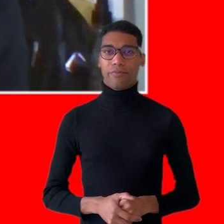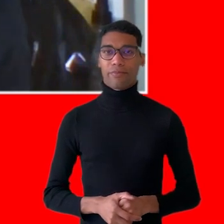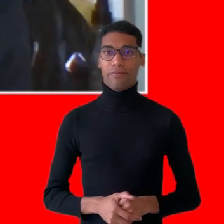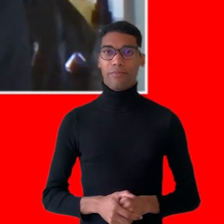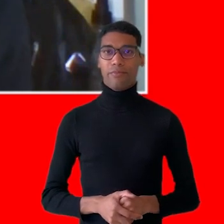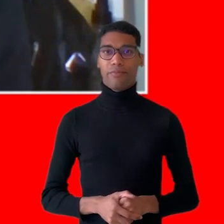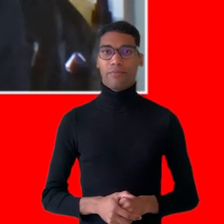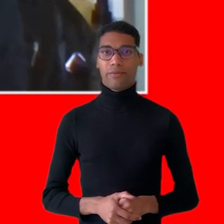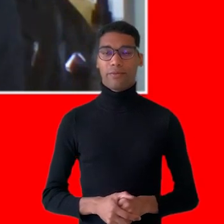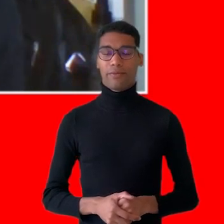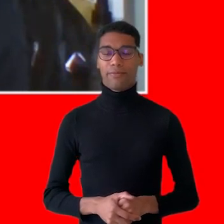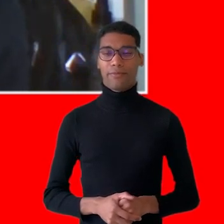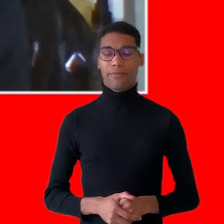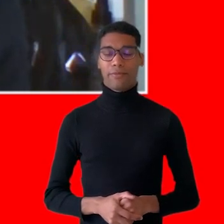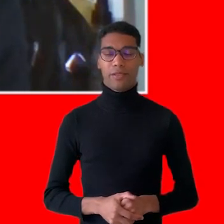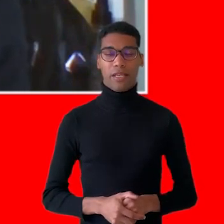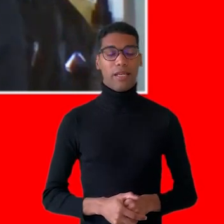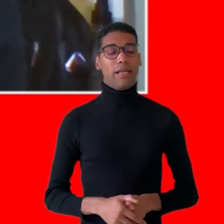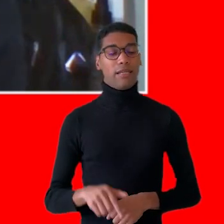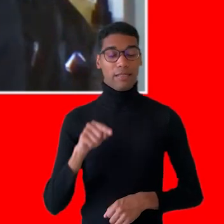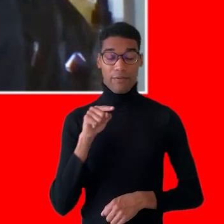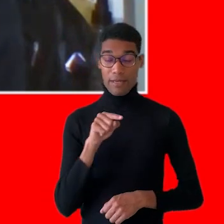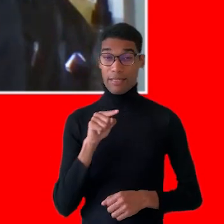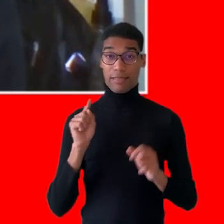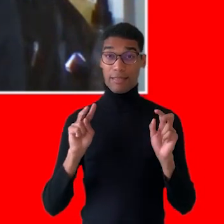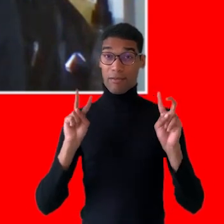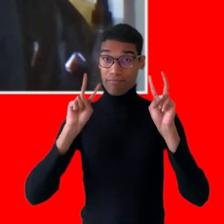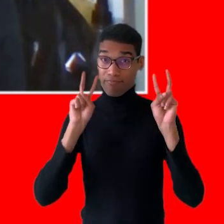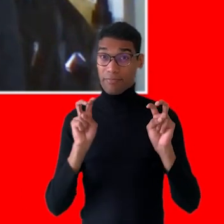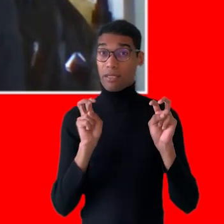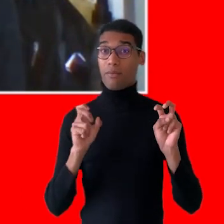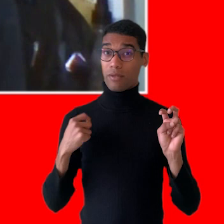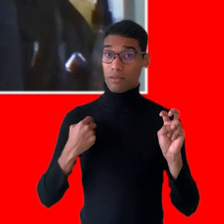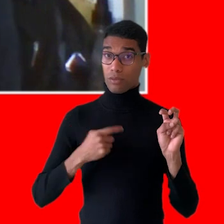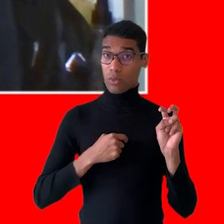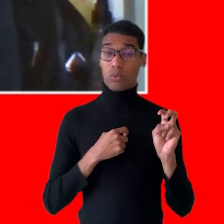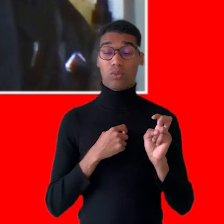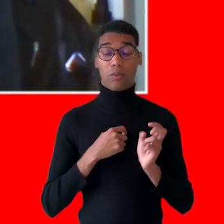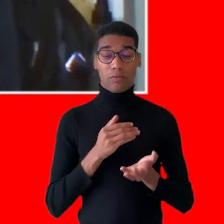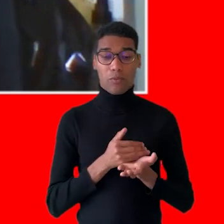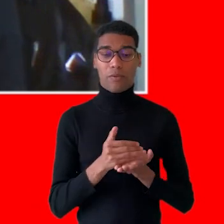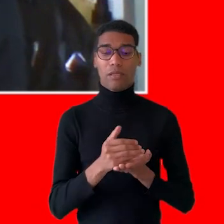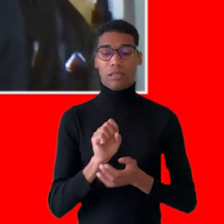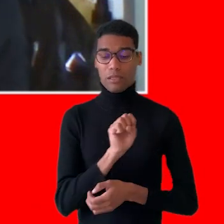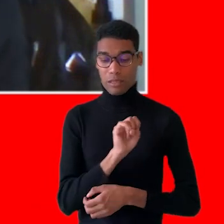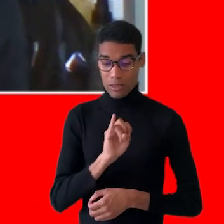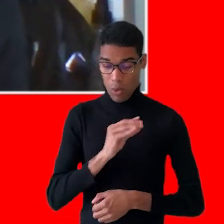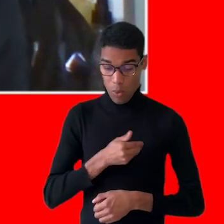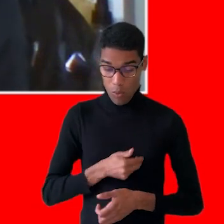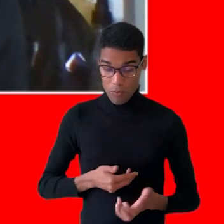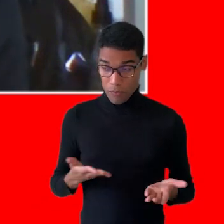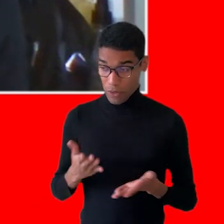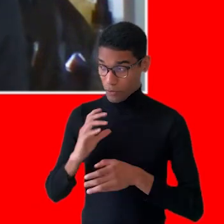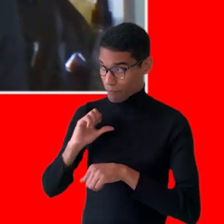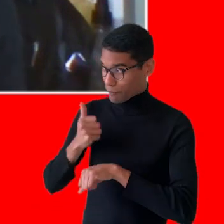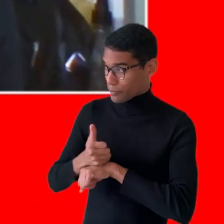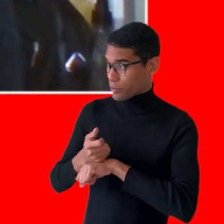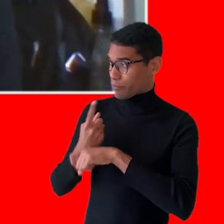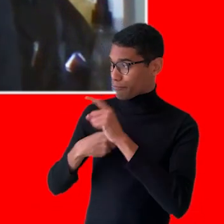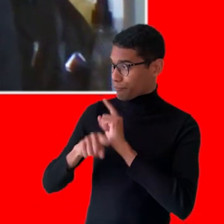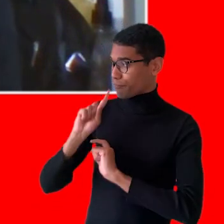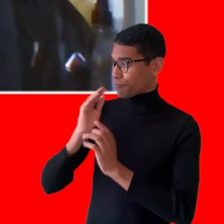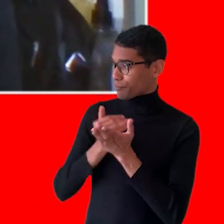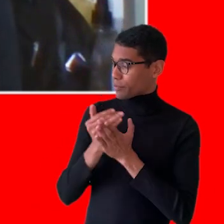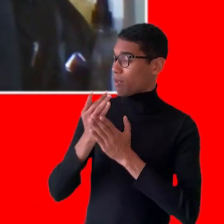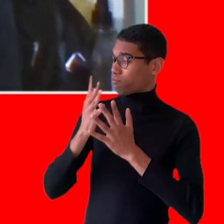Essa é a questão, é o ponto que nós estamos chegando, se esse governo que está no poder